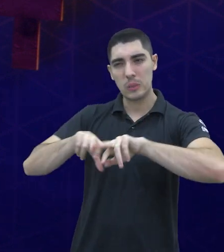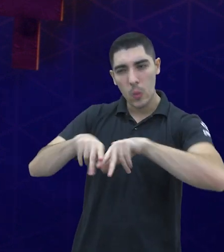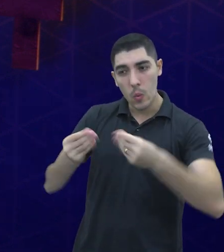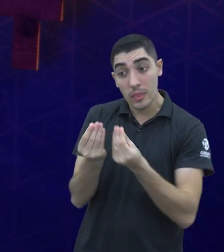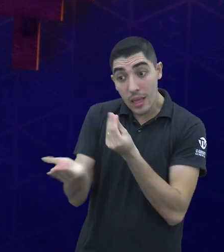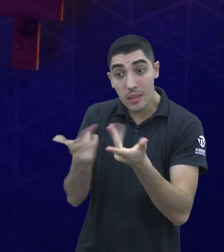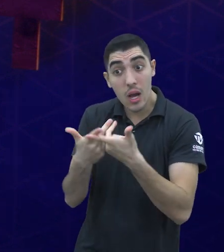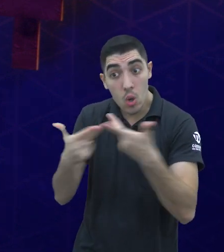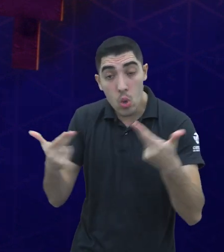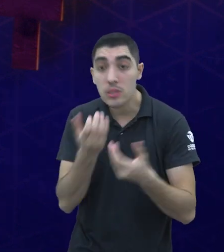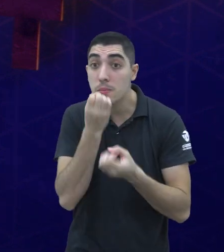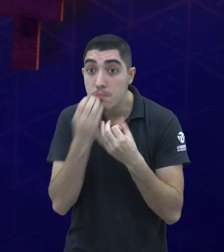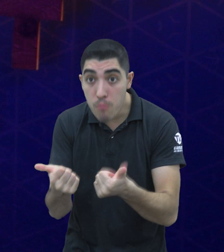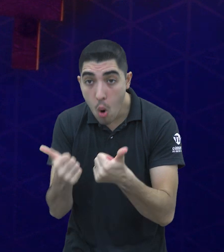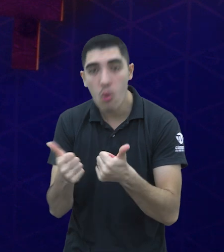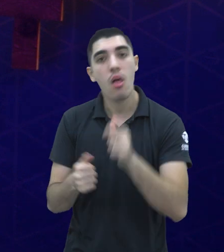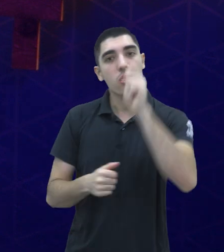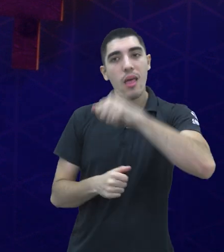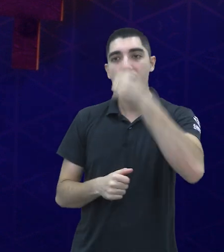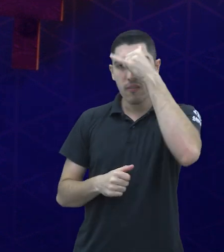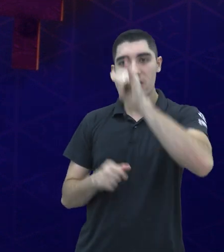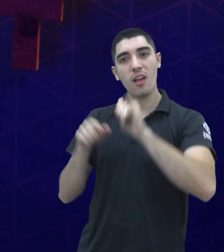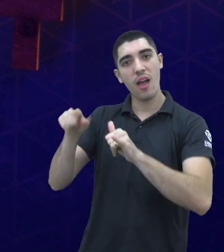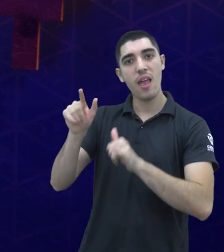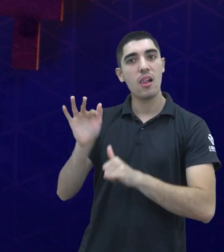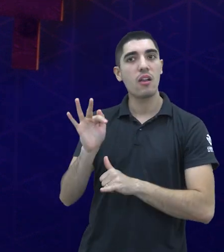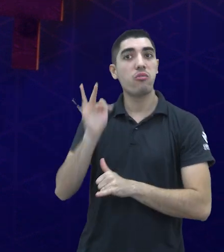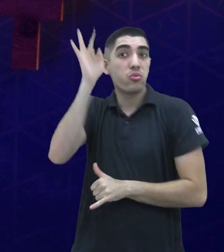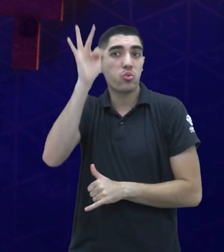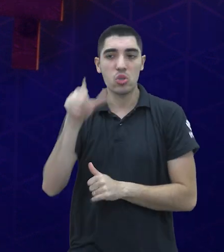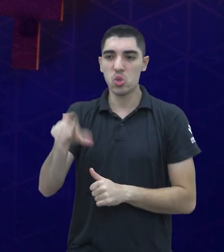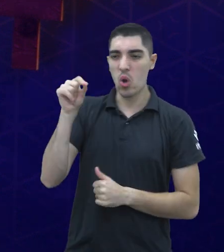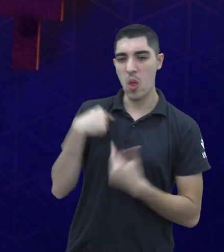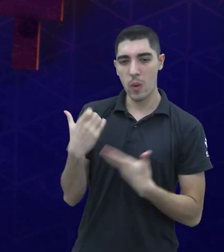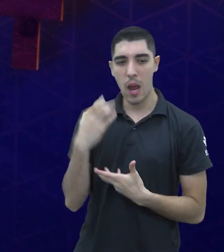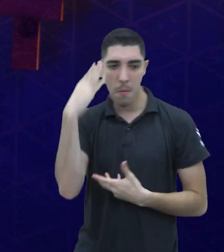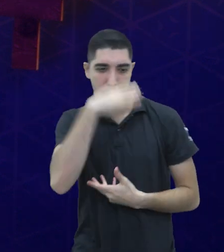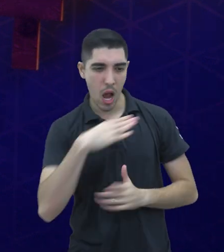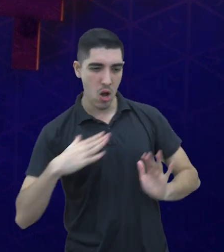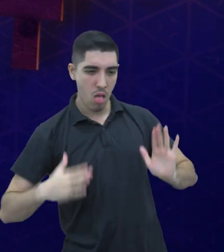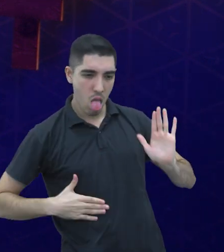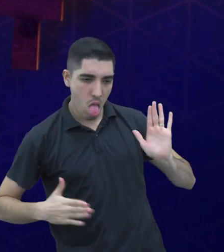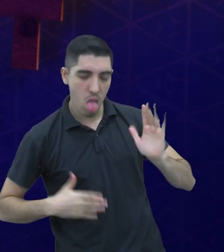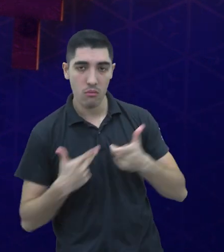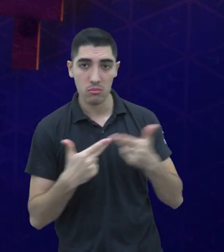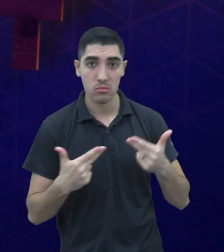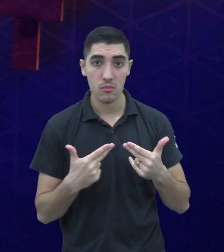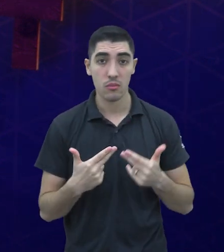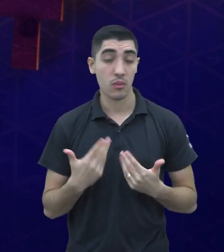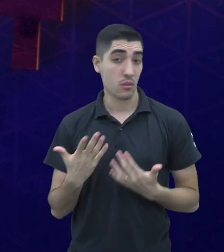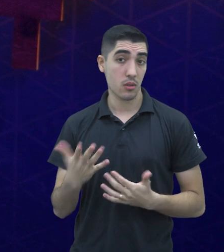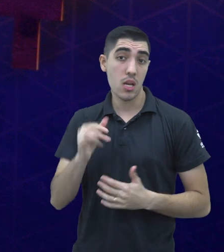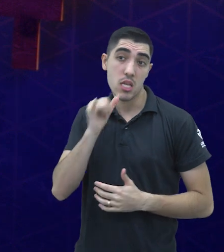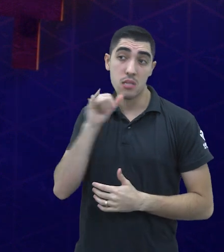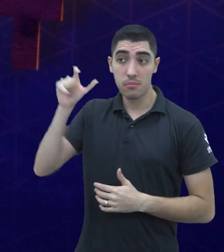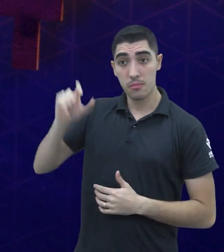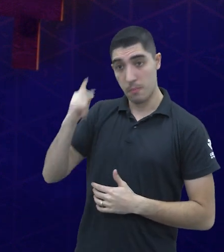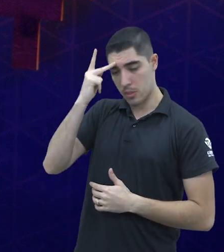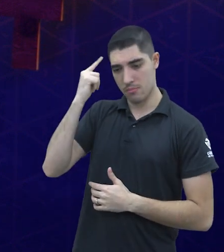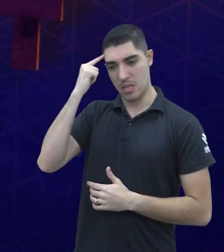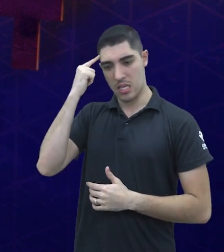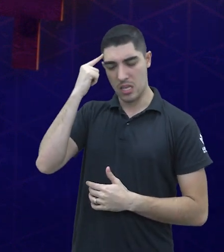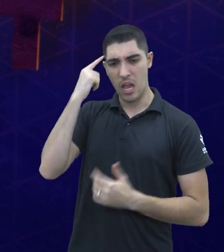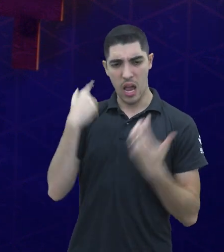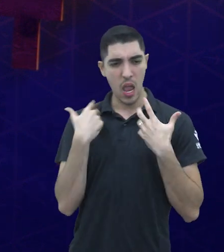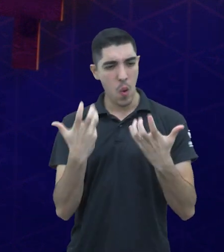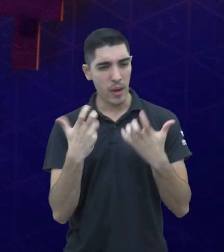a necessidade de fazer essa escolha. Exatamente. De ser violento ou não, de ir para o crime ou não. Então a pessoa não vai pensar se ela